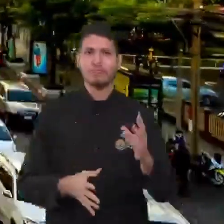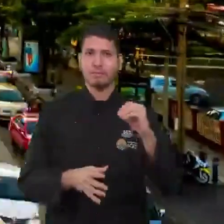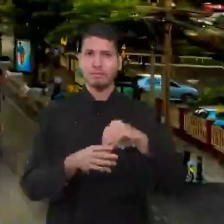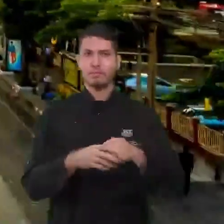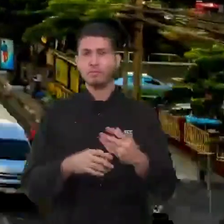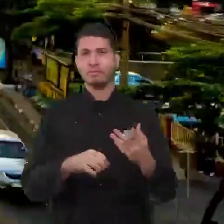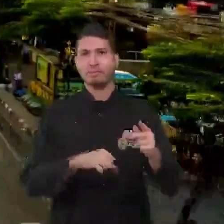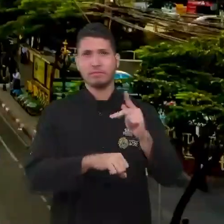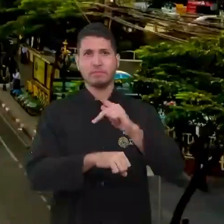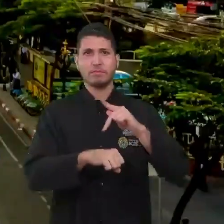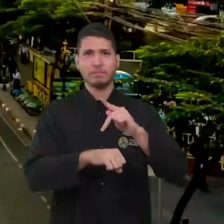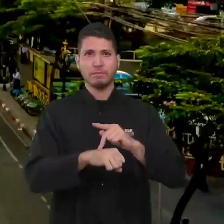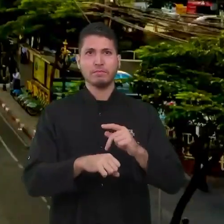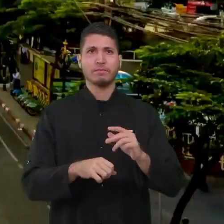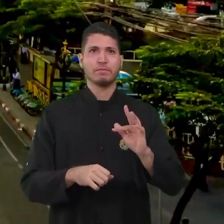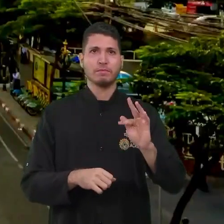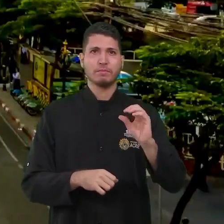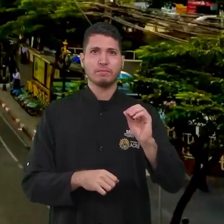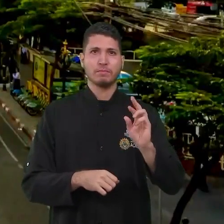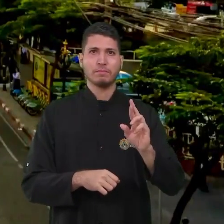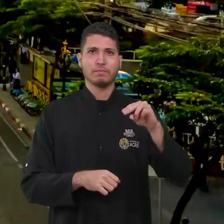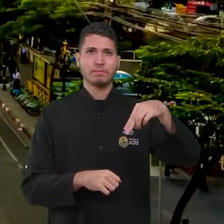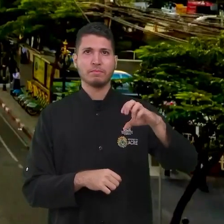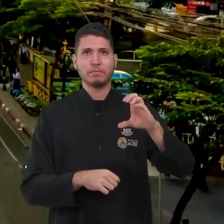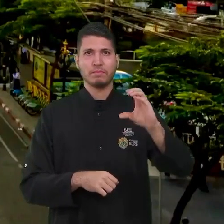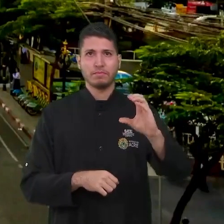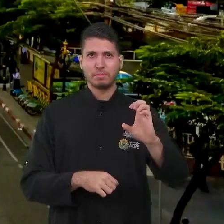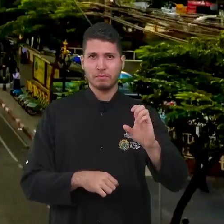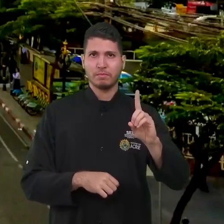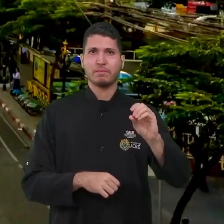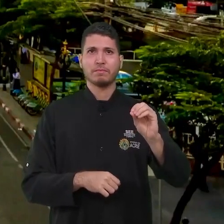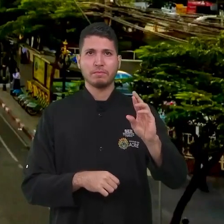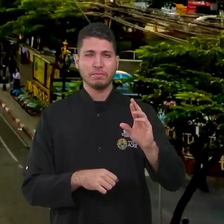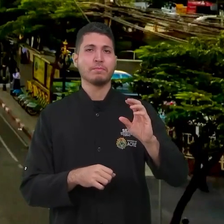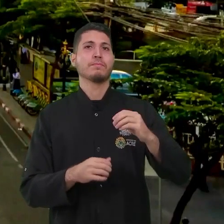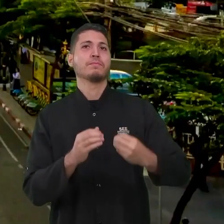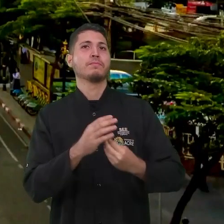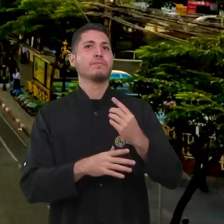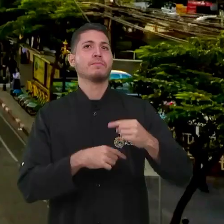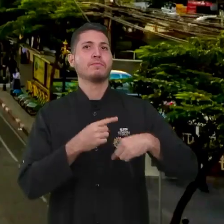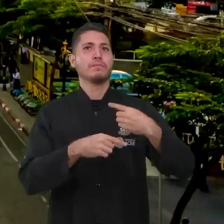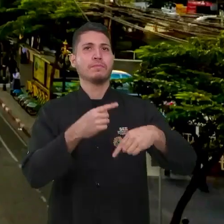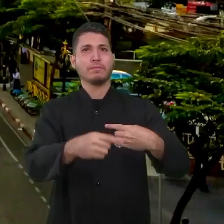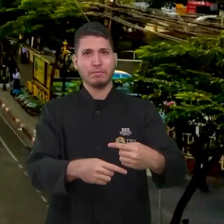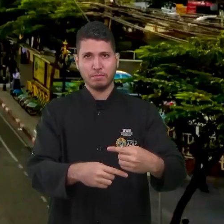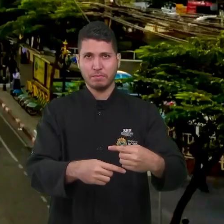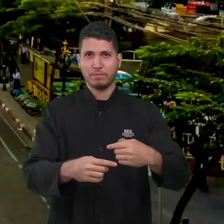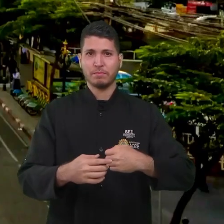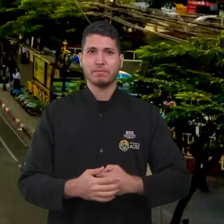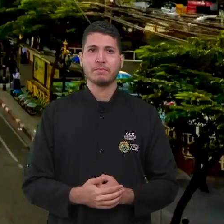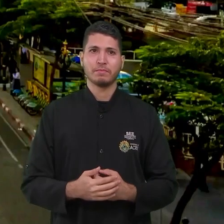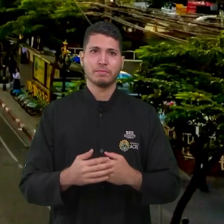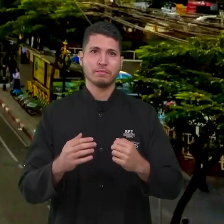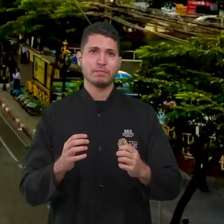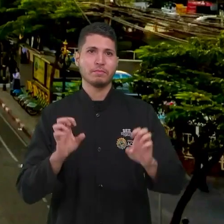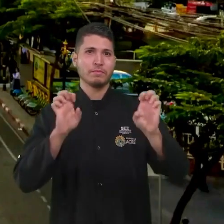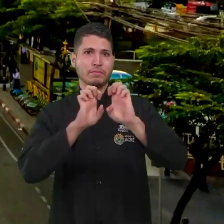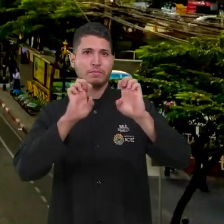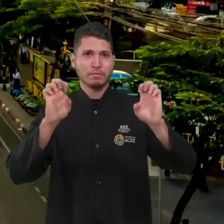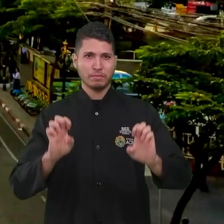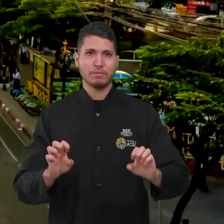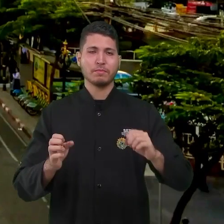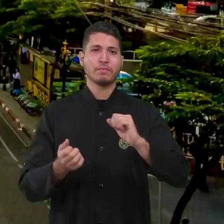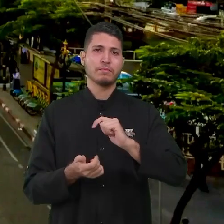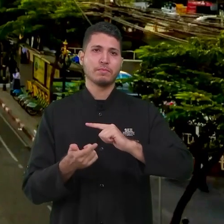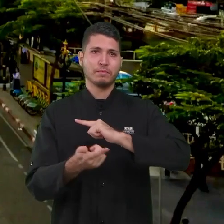países fornecedores de matéria-prima. Bom, pessoal, é interessante falar o seguinte, essa estrutura global